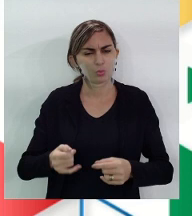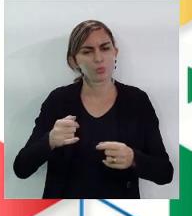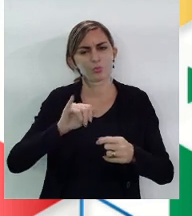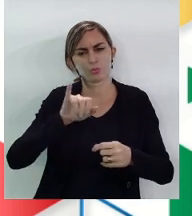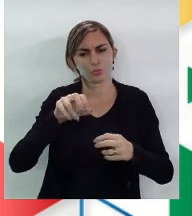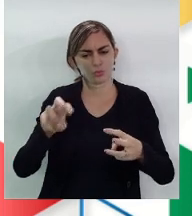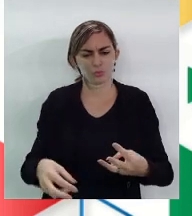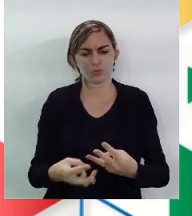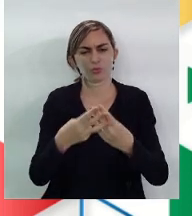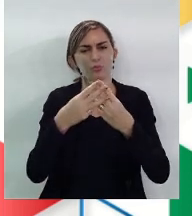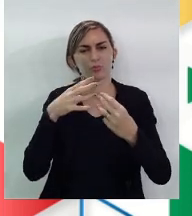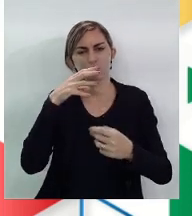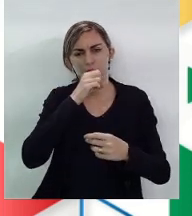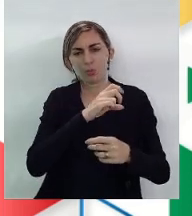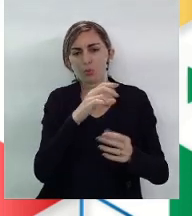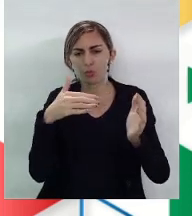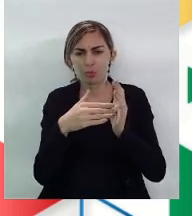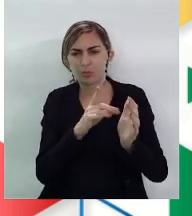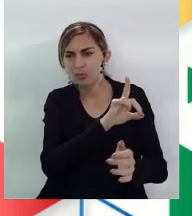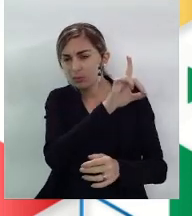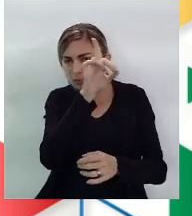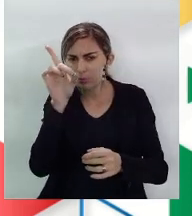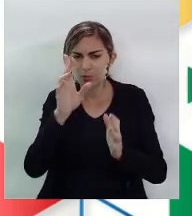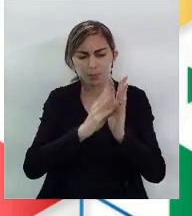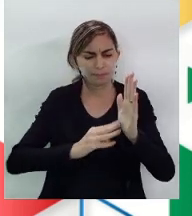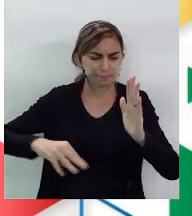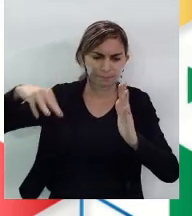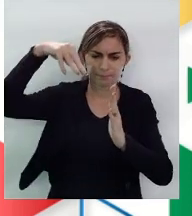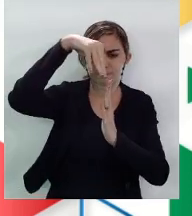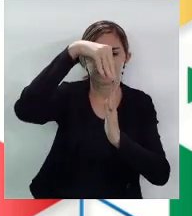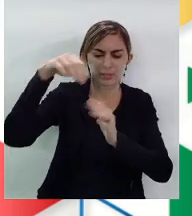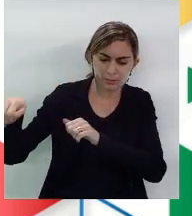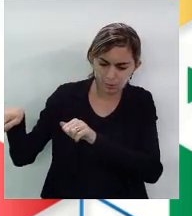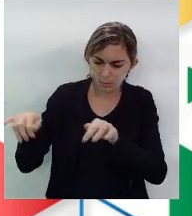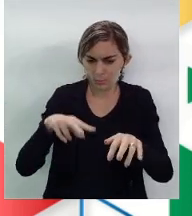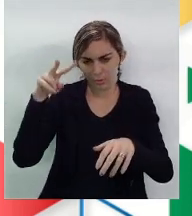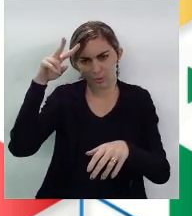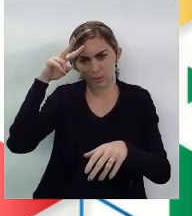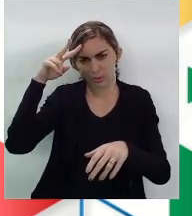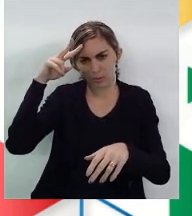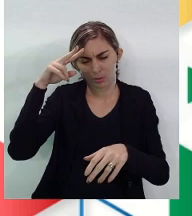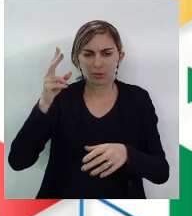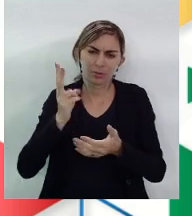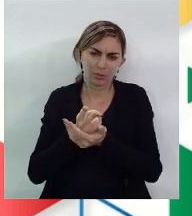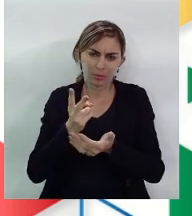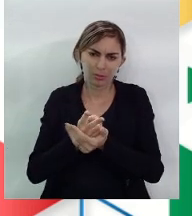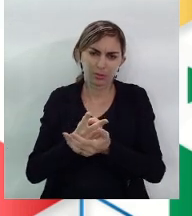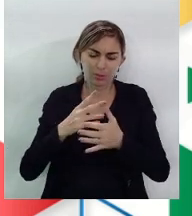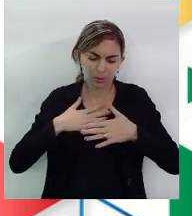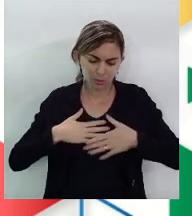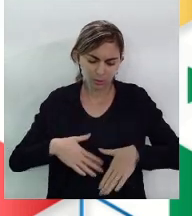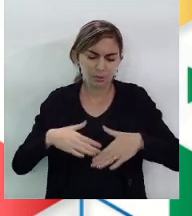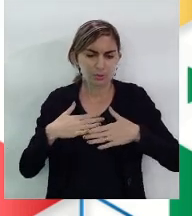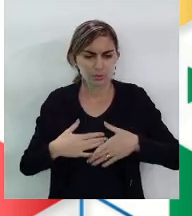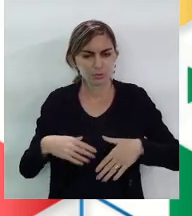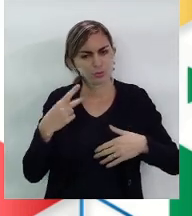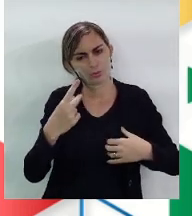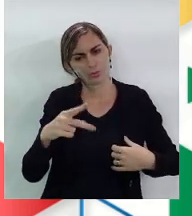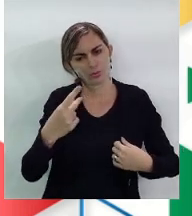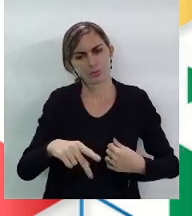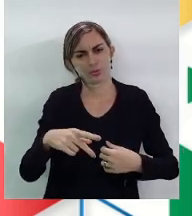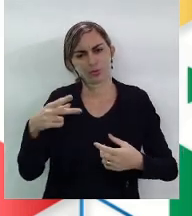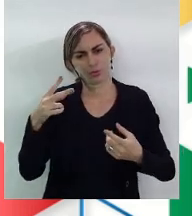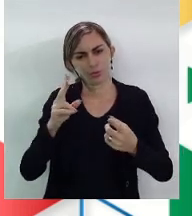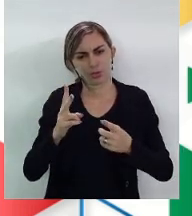Então, o sábado, o último dia de seu calendário semanal, sendo este o dia de descanso para os